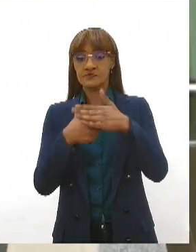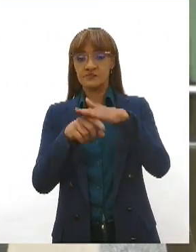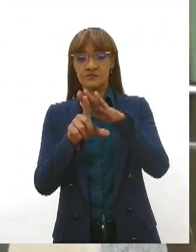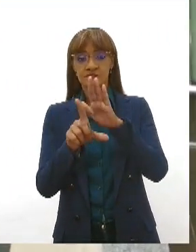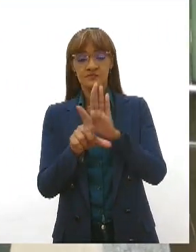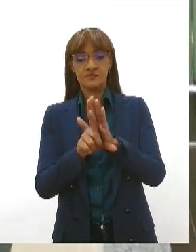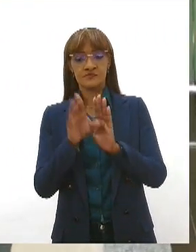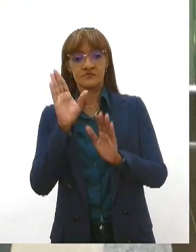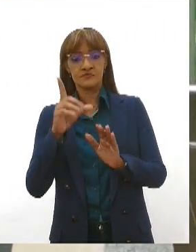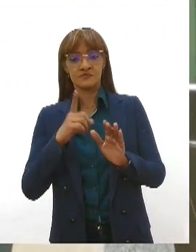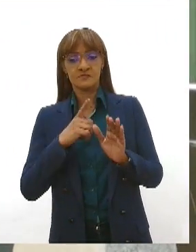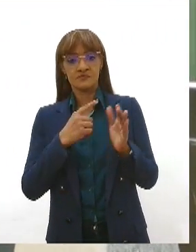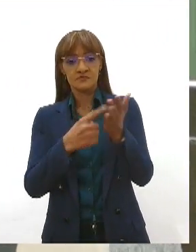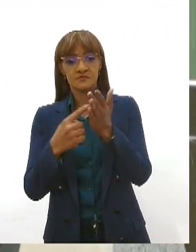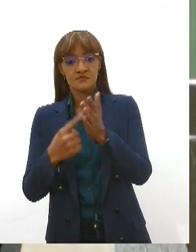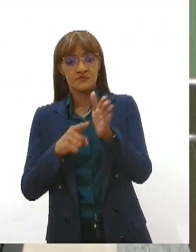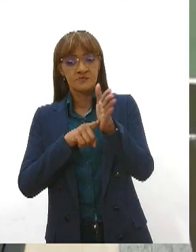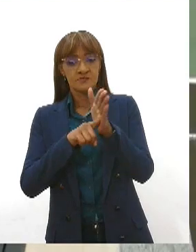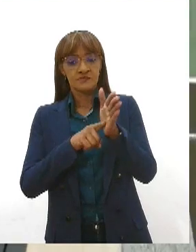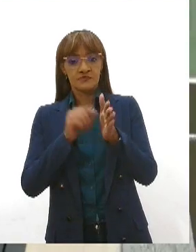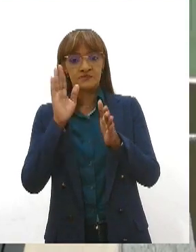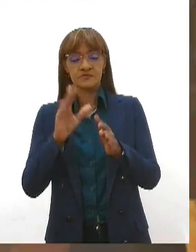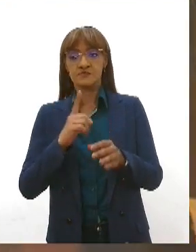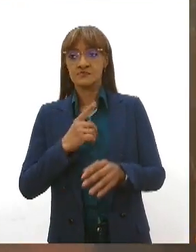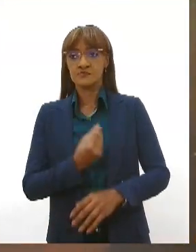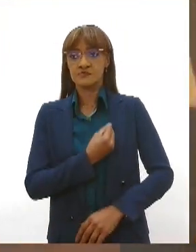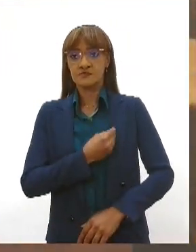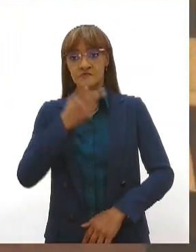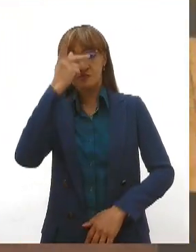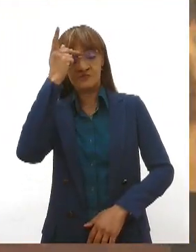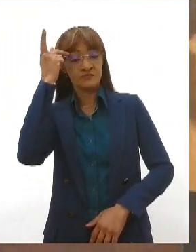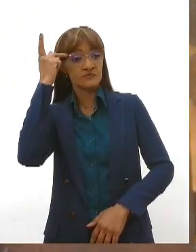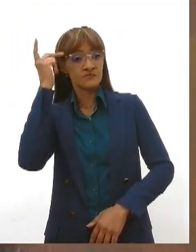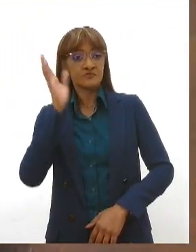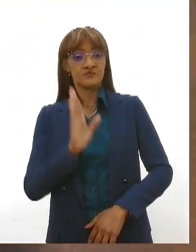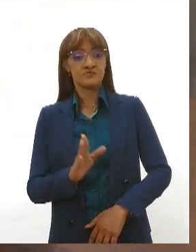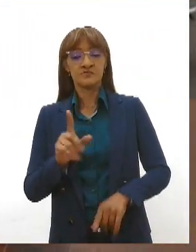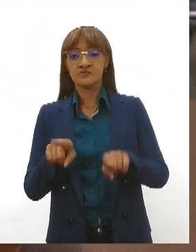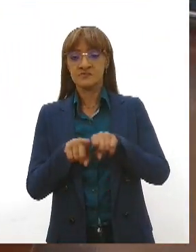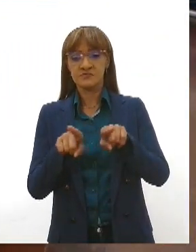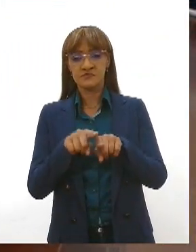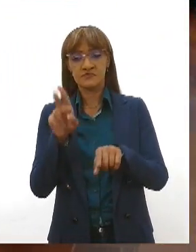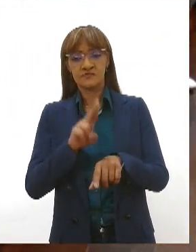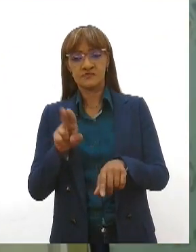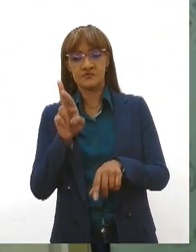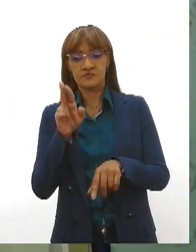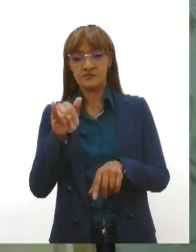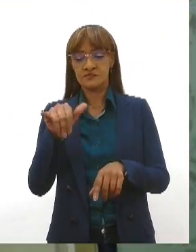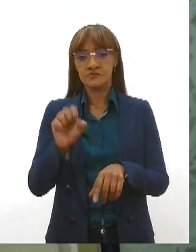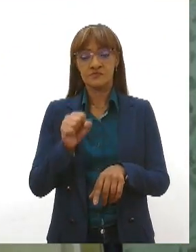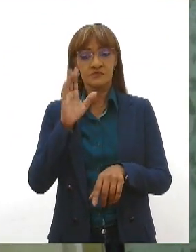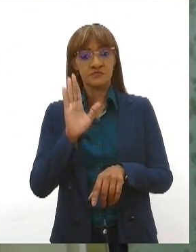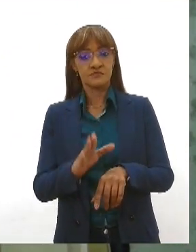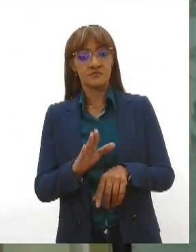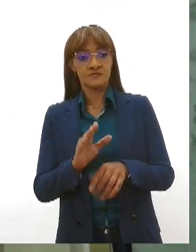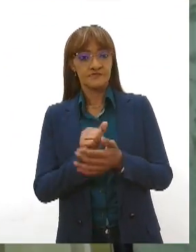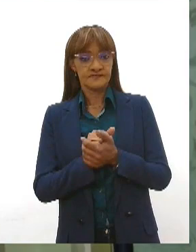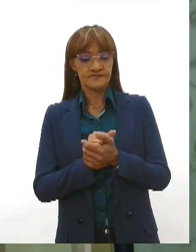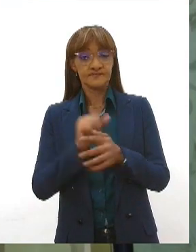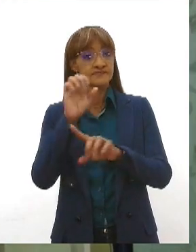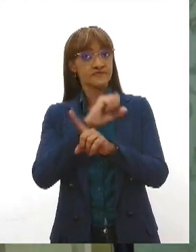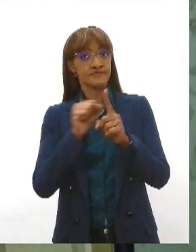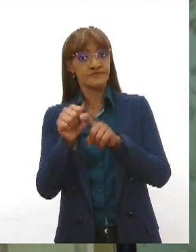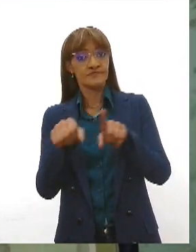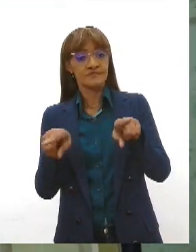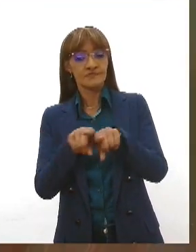pacientes transplantados e pacientes renais crônicos, como também familiares e sociedade civil. Segundo dados da